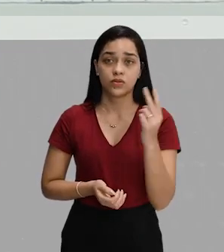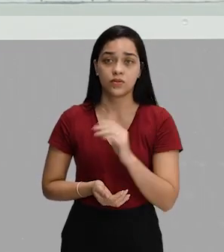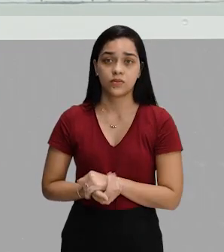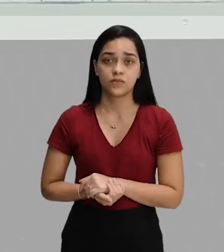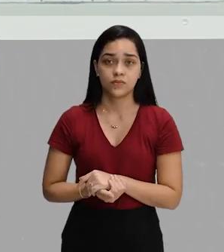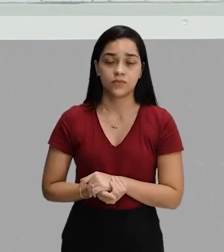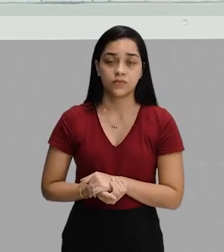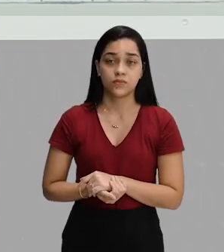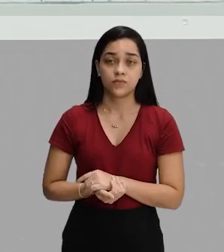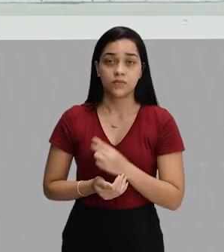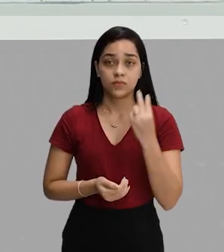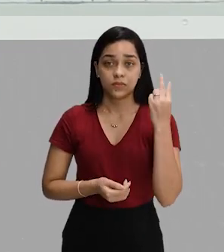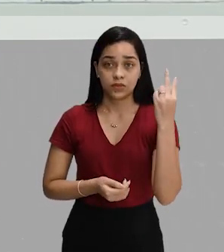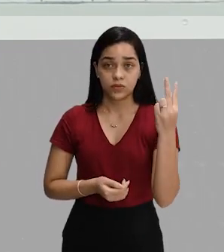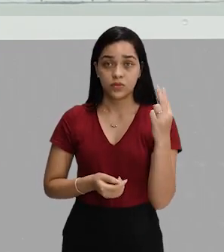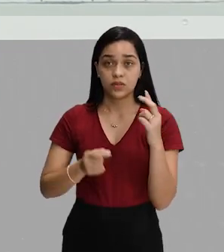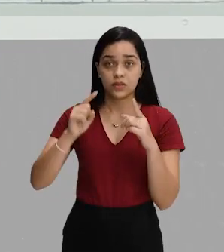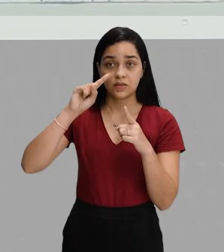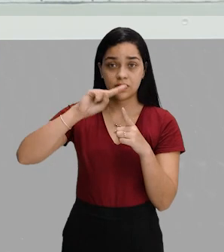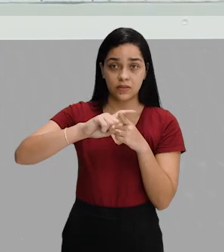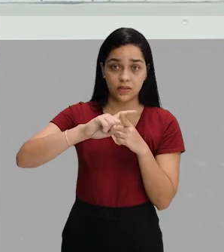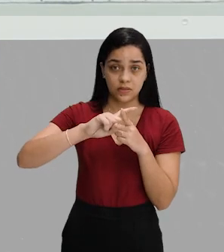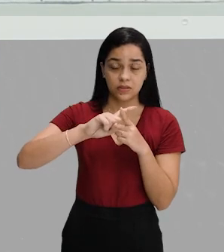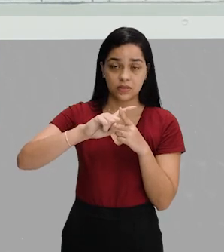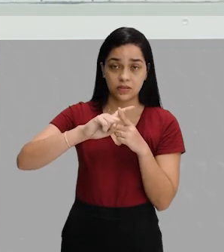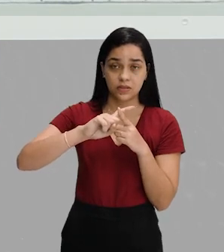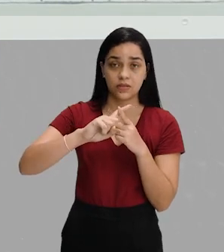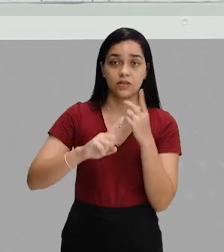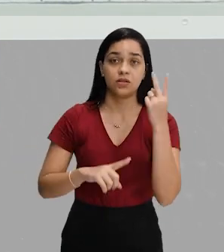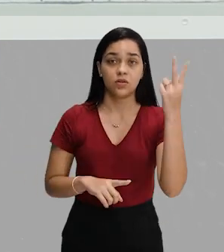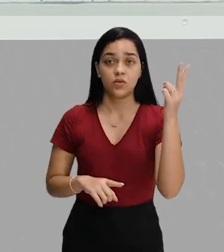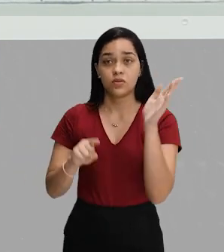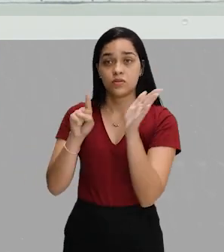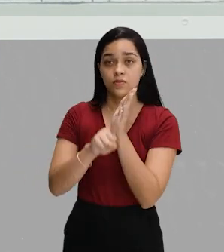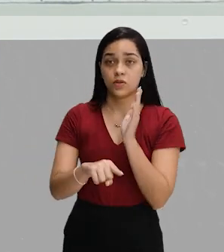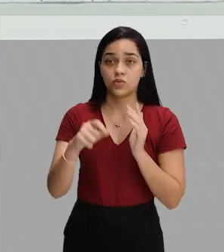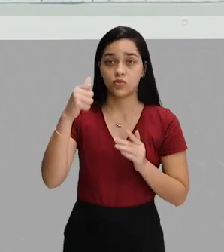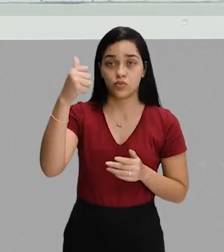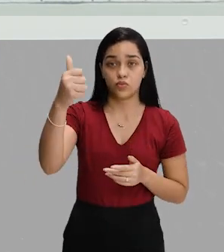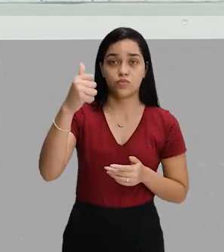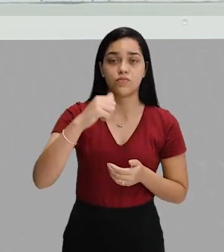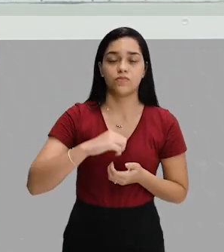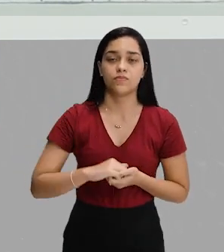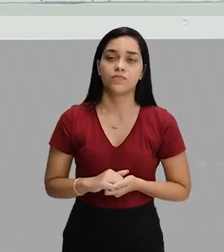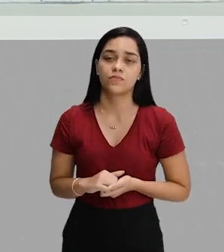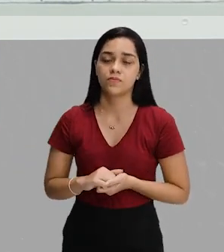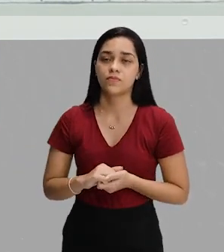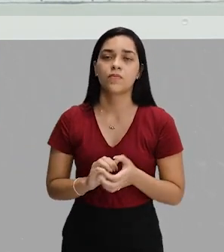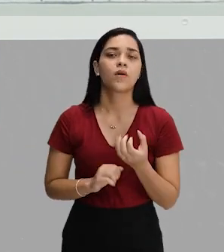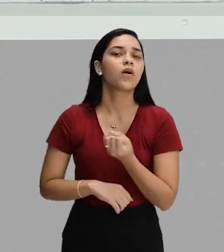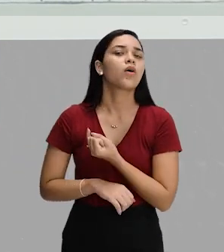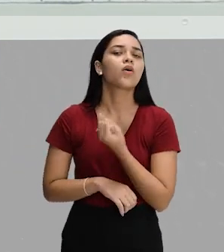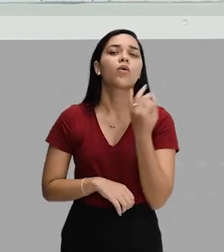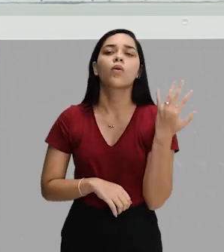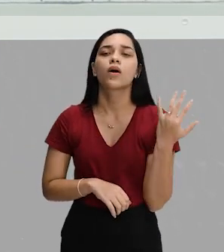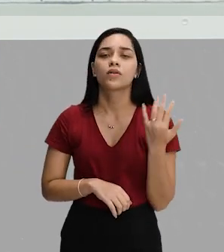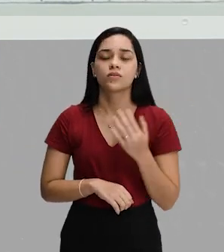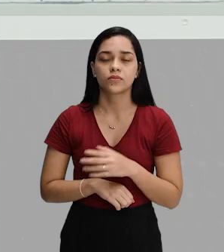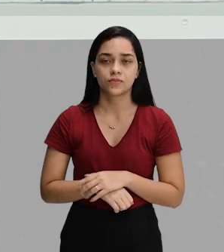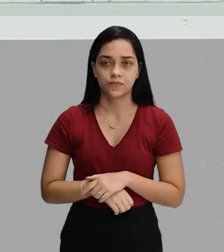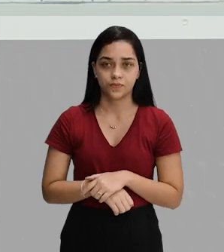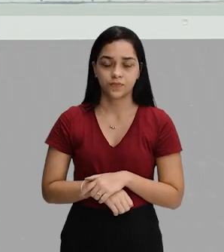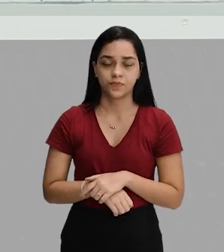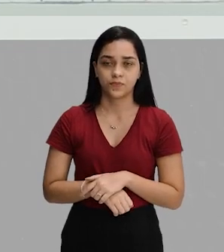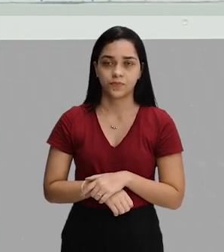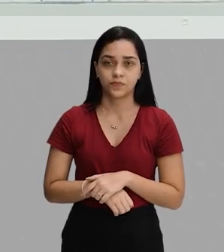Vai ser 2 vezes 2 menos 1. Isso aqui vai dar quanto?